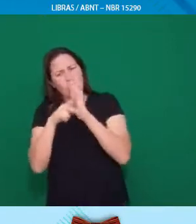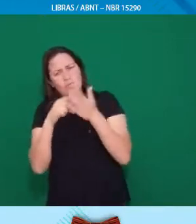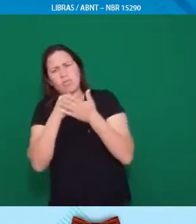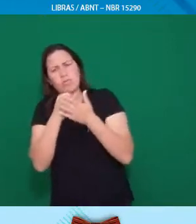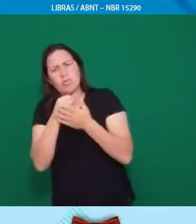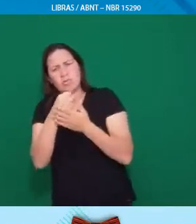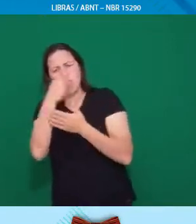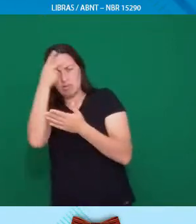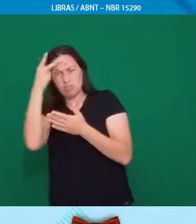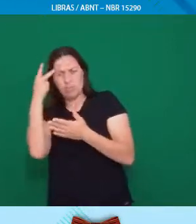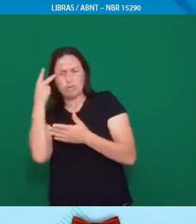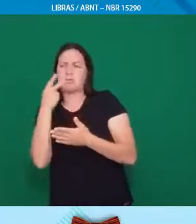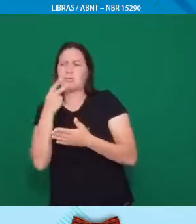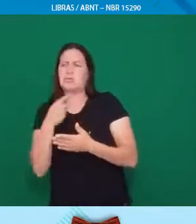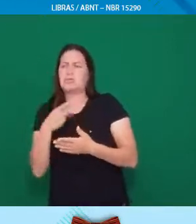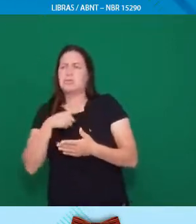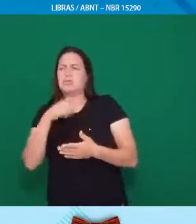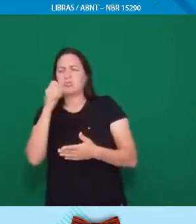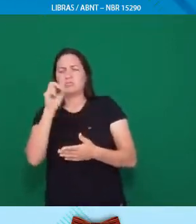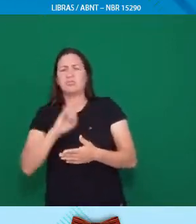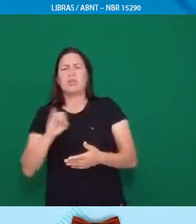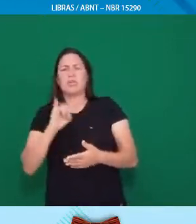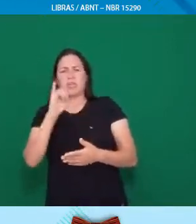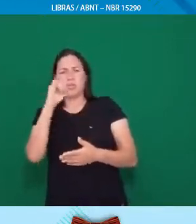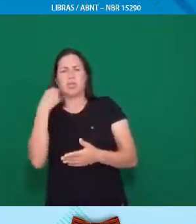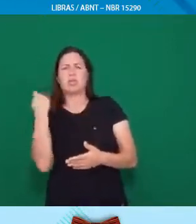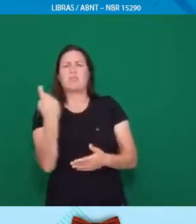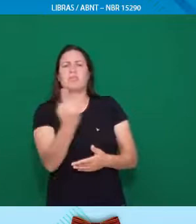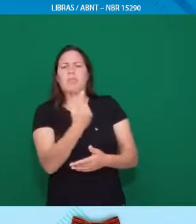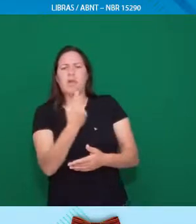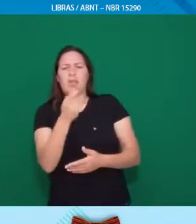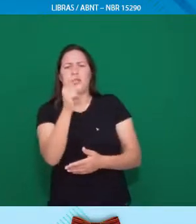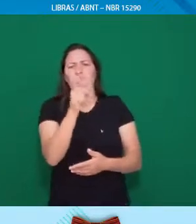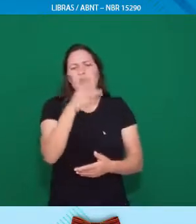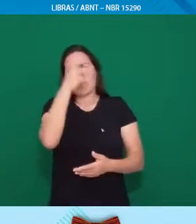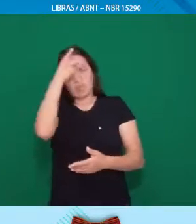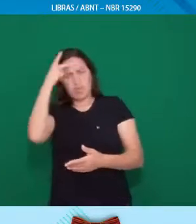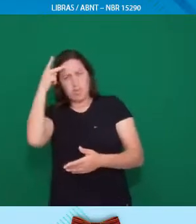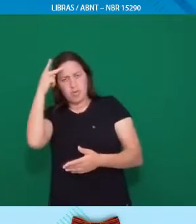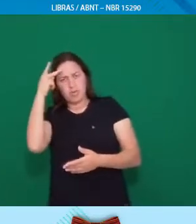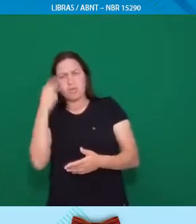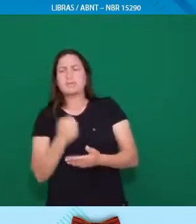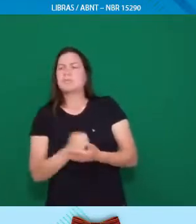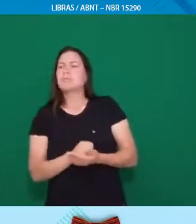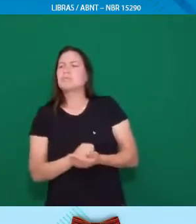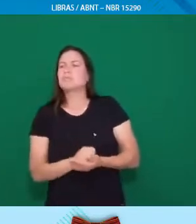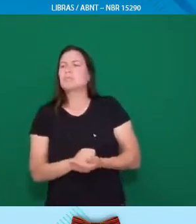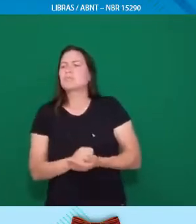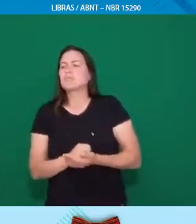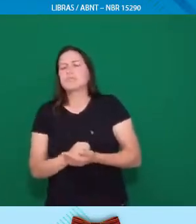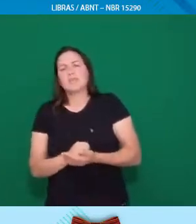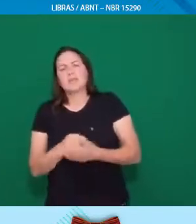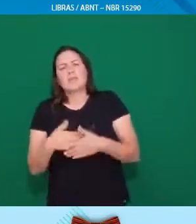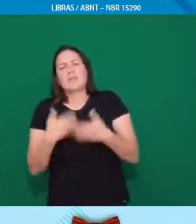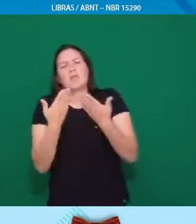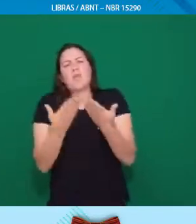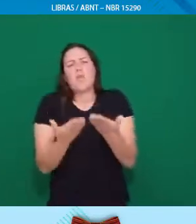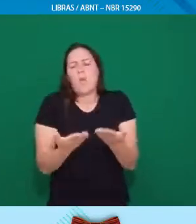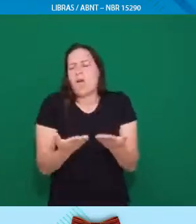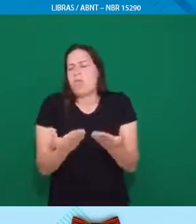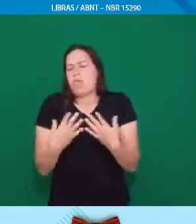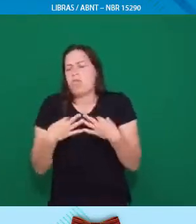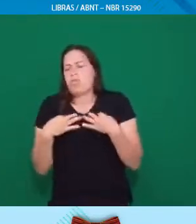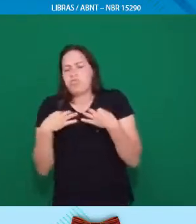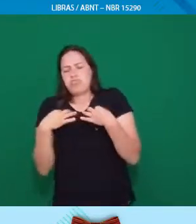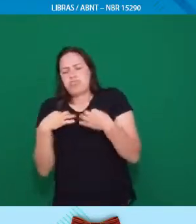ajudar o nosso próximo isso é extremamente importante para nós precisamos humanos porque só assim eu doando de